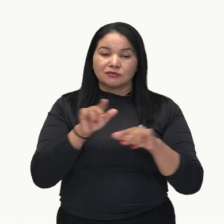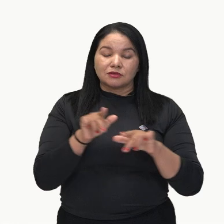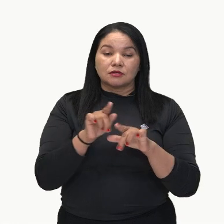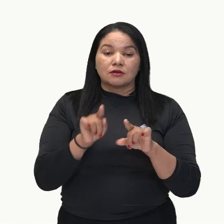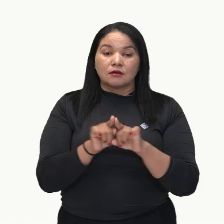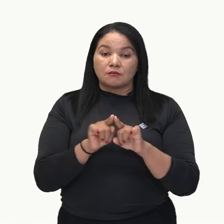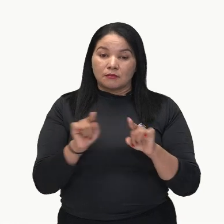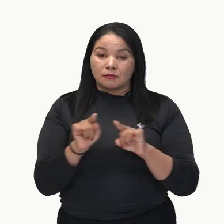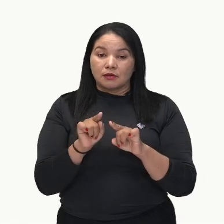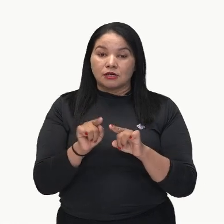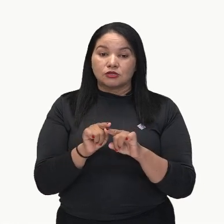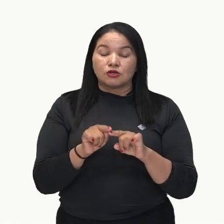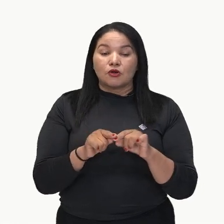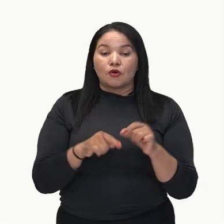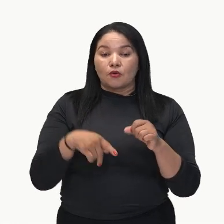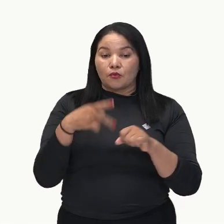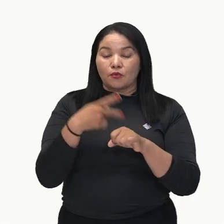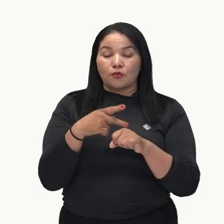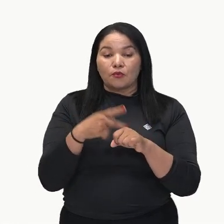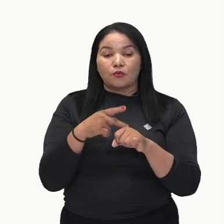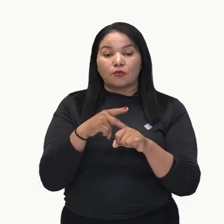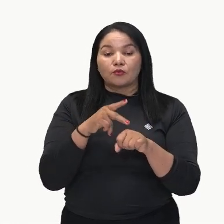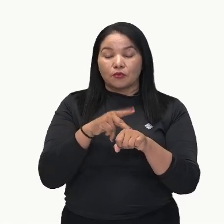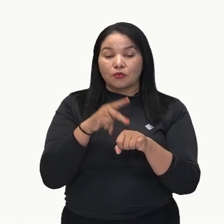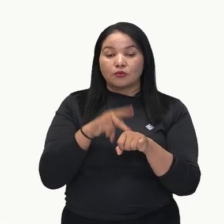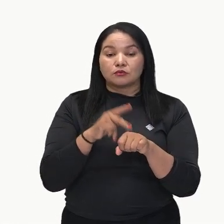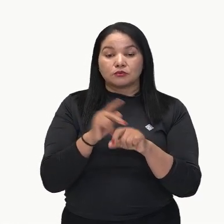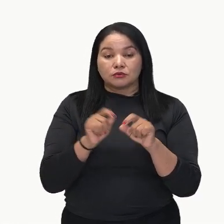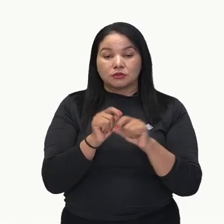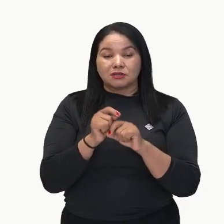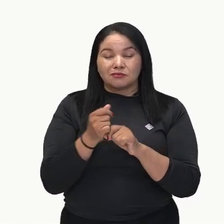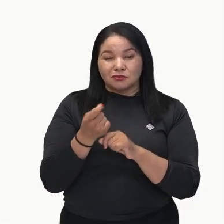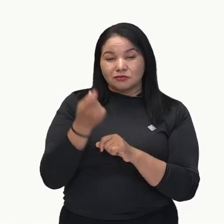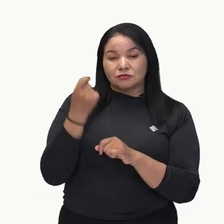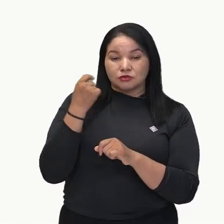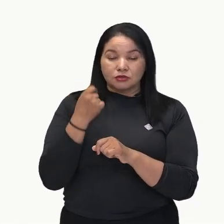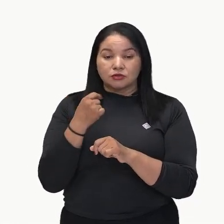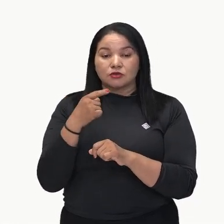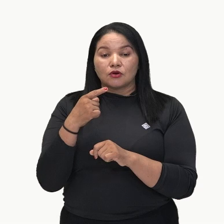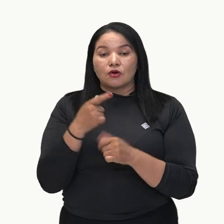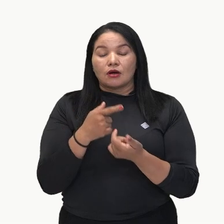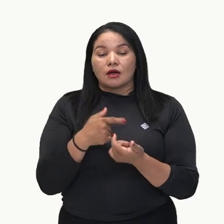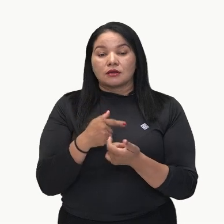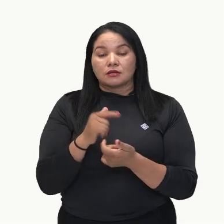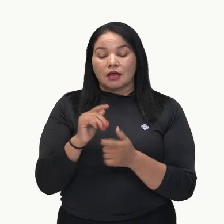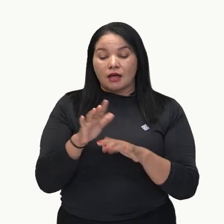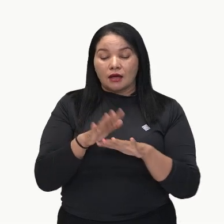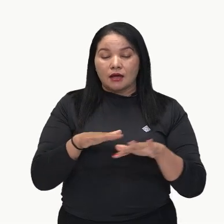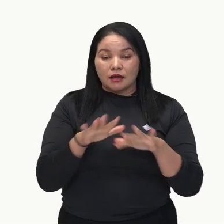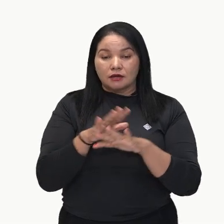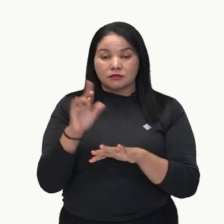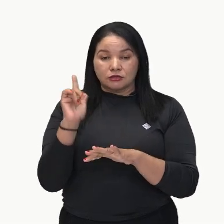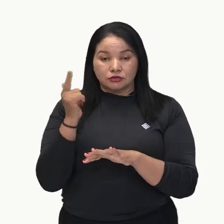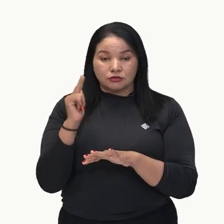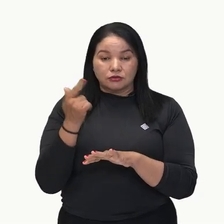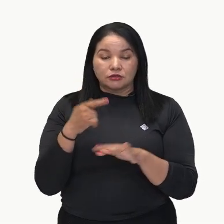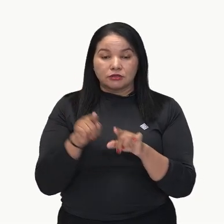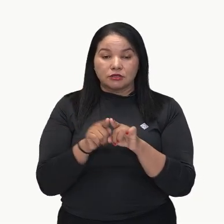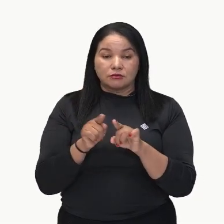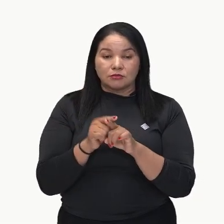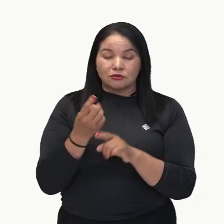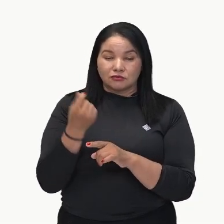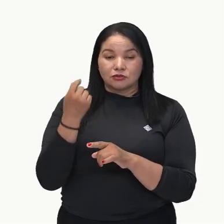os escudos cristalinos que são mais antigos, né, considerado na parte da geologia os mais antigos, e isso